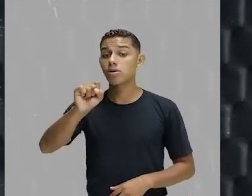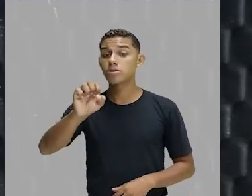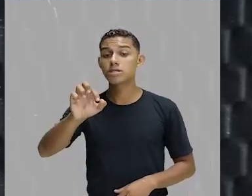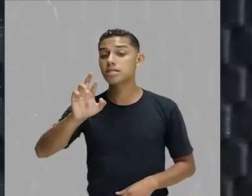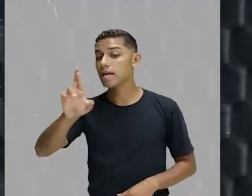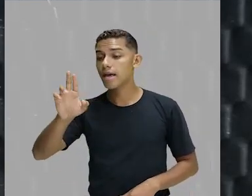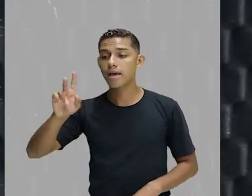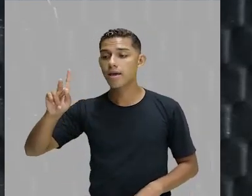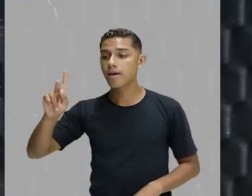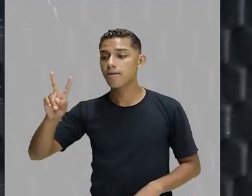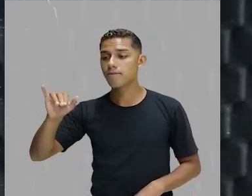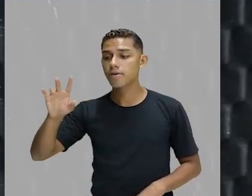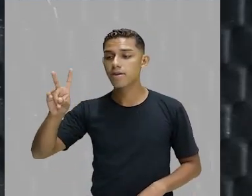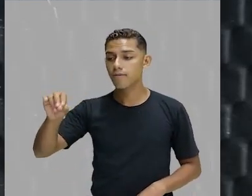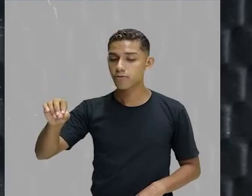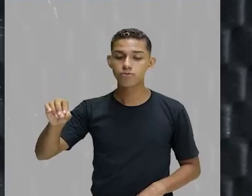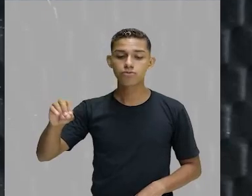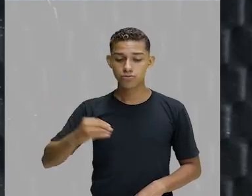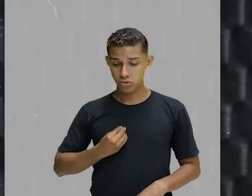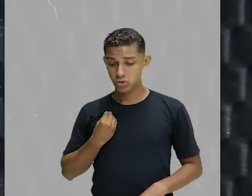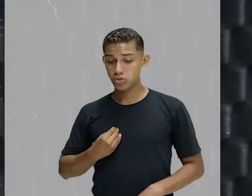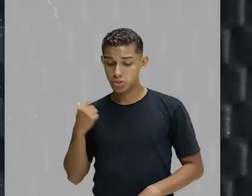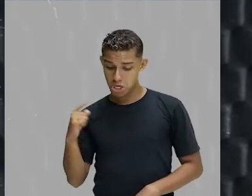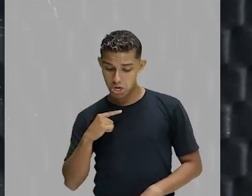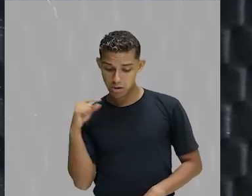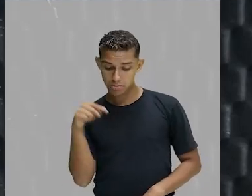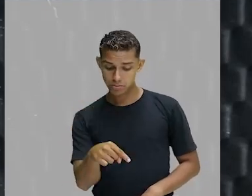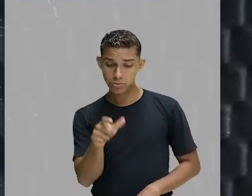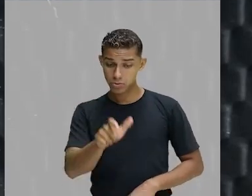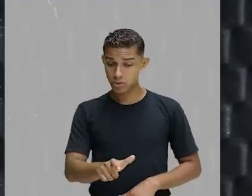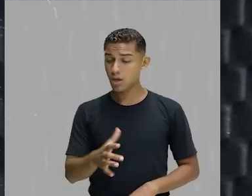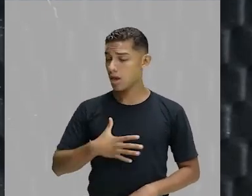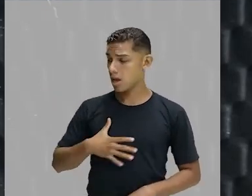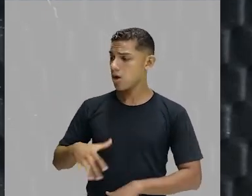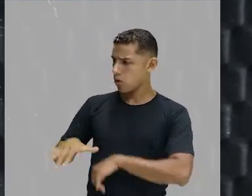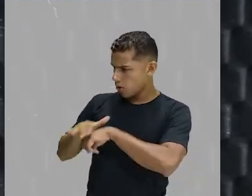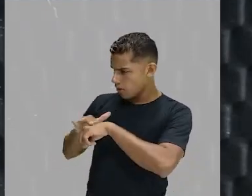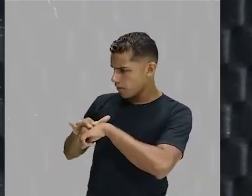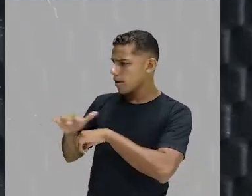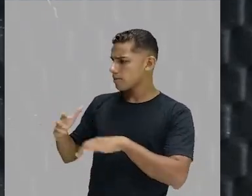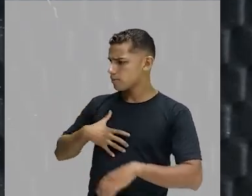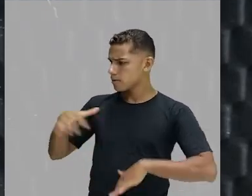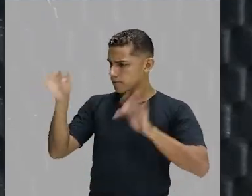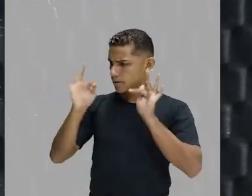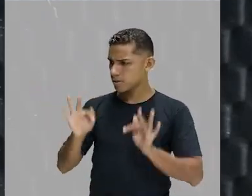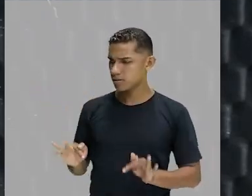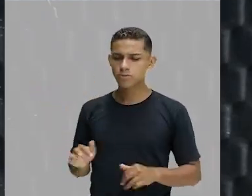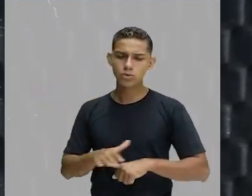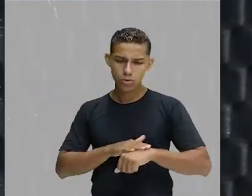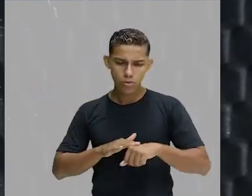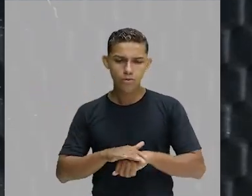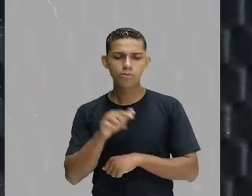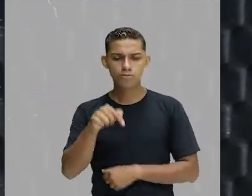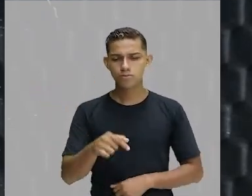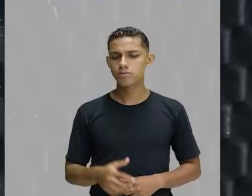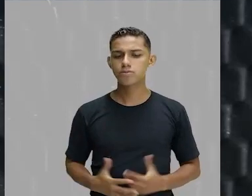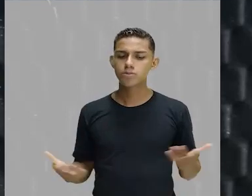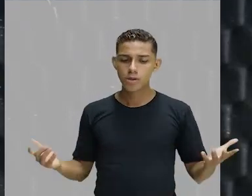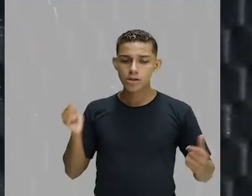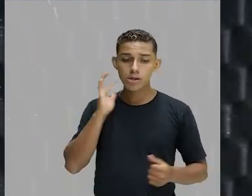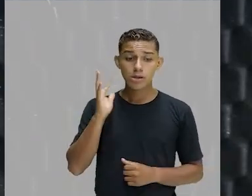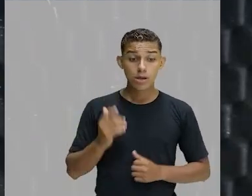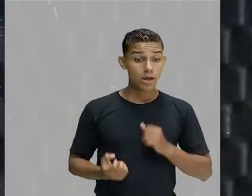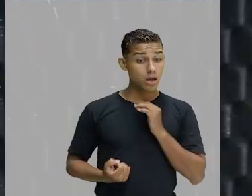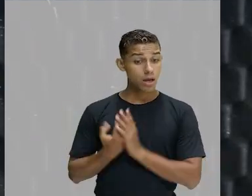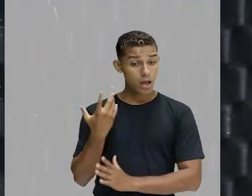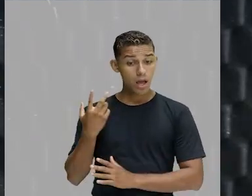melhor. Converse com elas. Elas também ficam felizes, sabia? Não é coisa de louco não conversar com planta, gente. Elaborar vinho